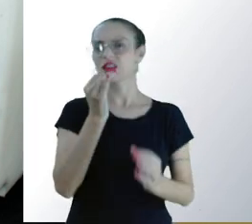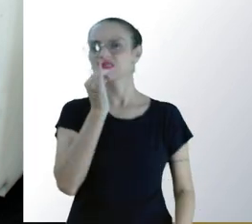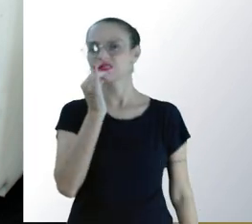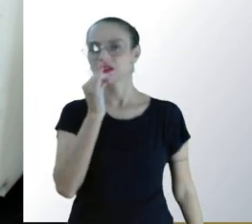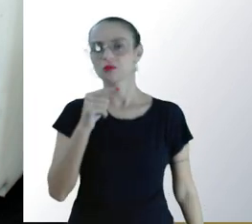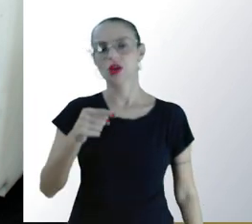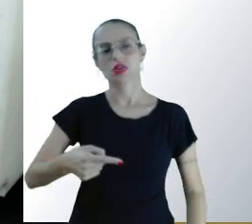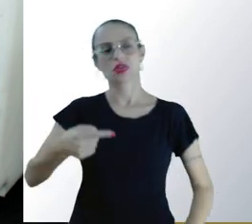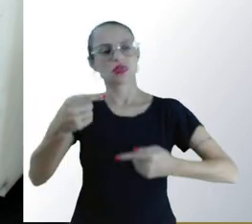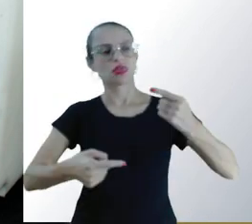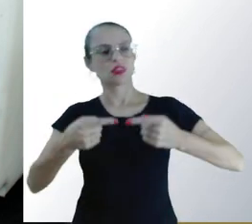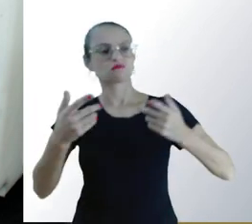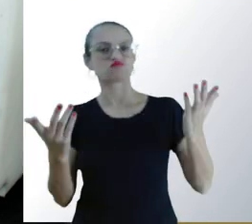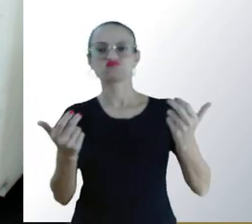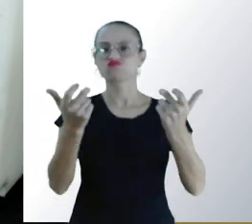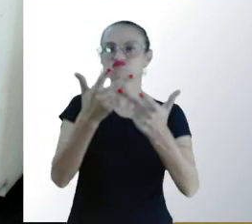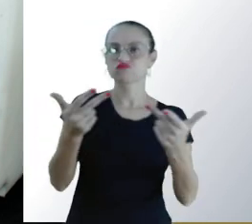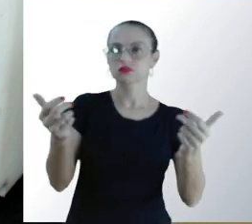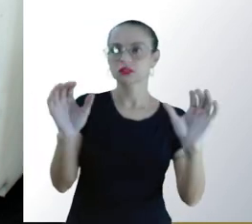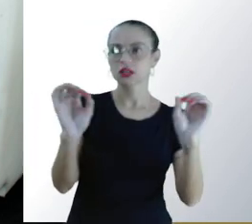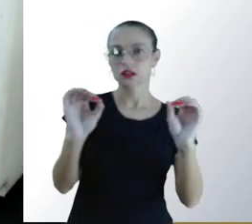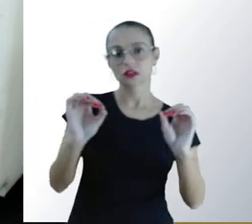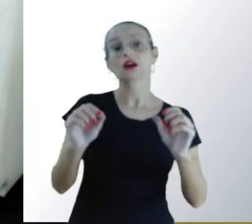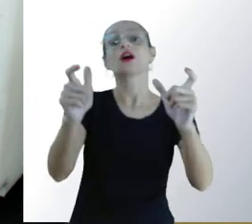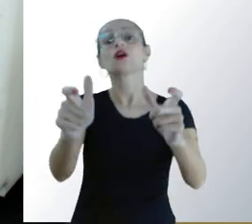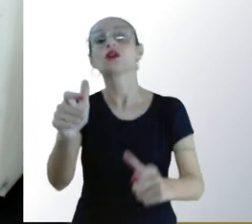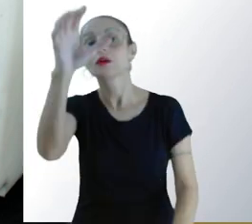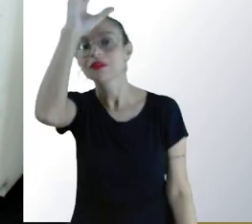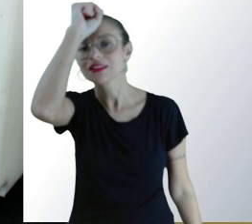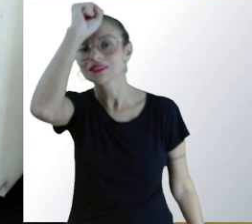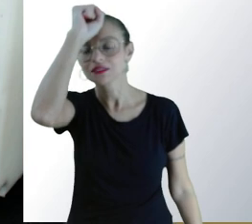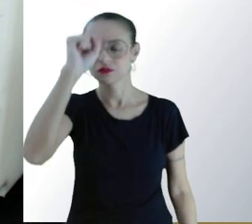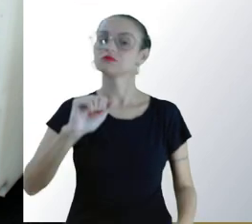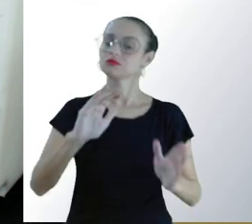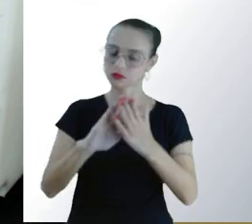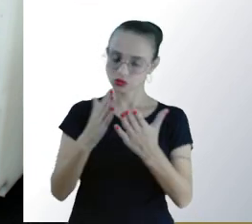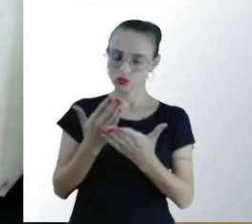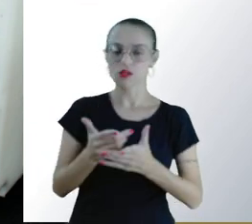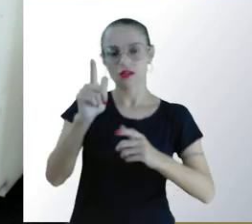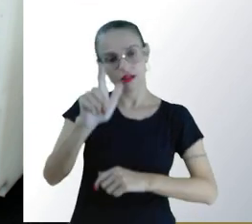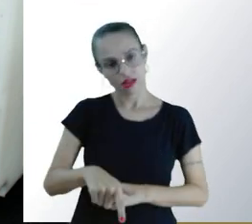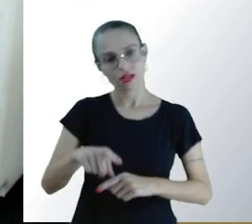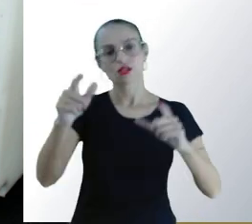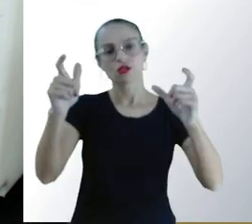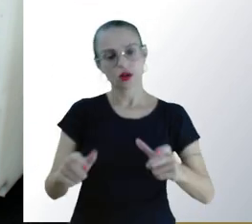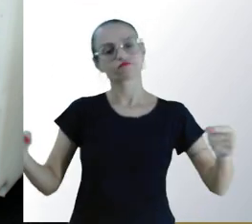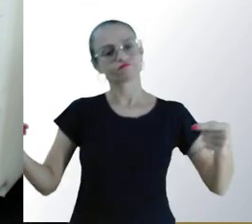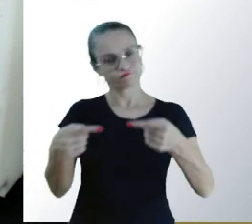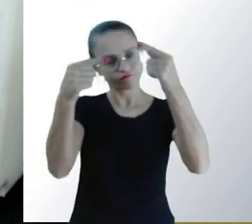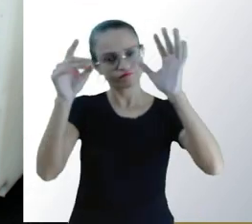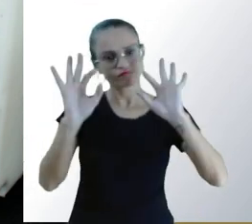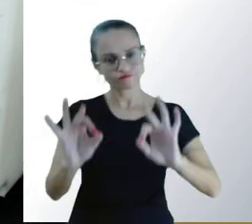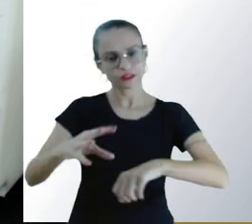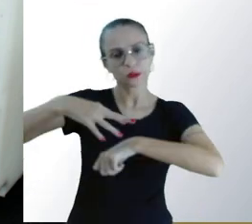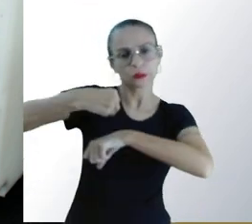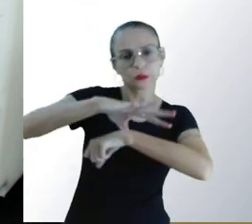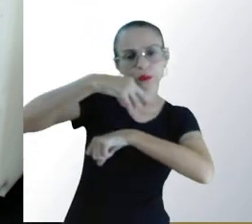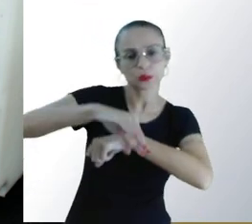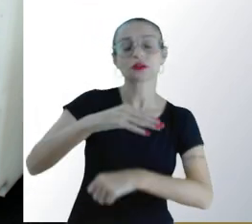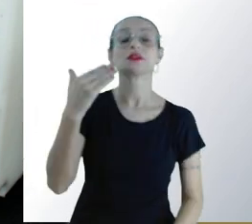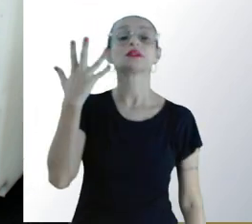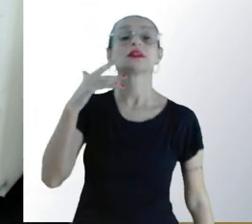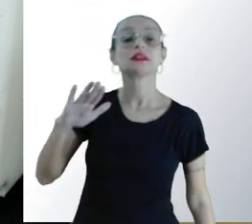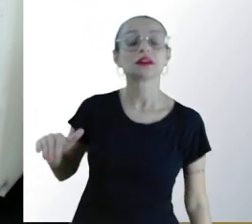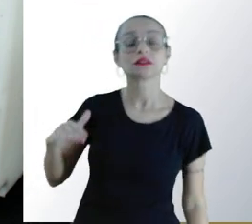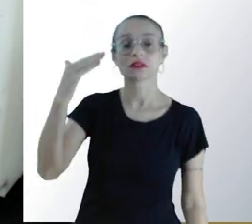essas discussões não vêm à tona, em algum lugar eu preciso aprender, né? E a escola é um local propício para isso, né? Uma criança,